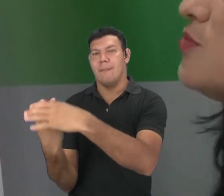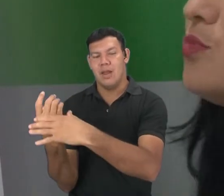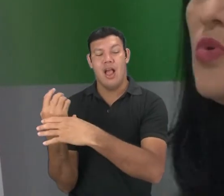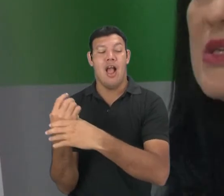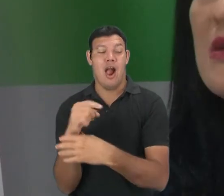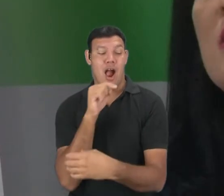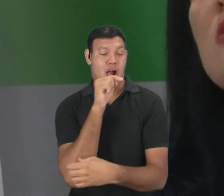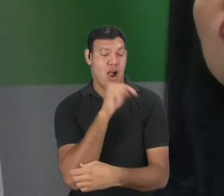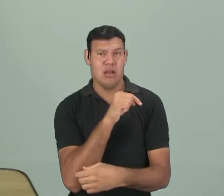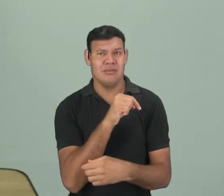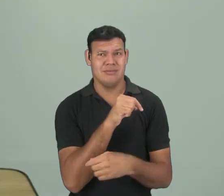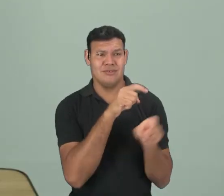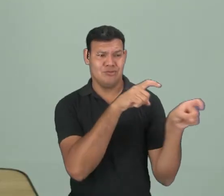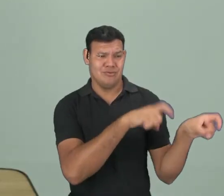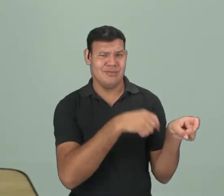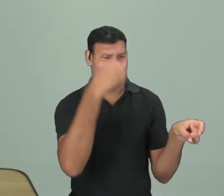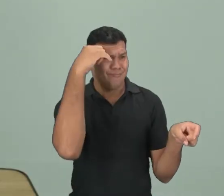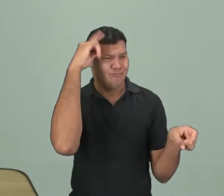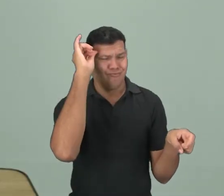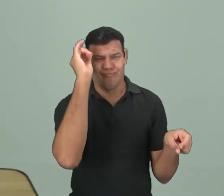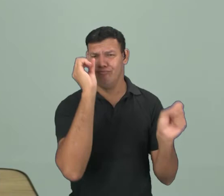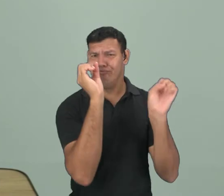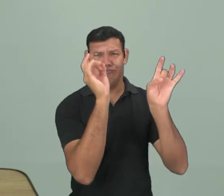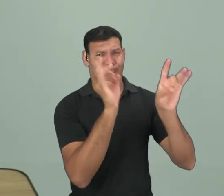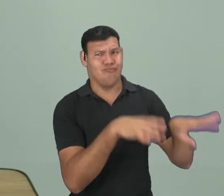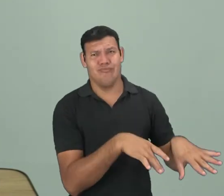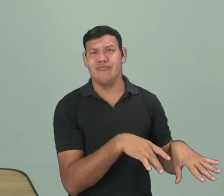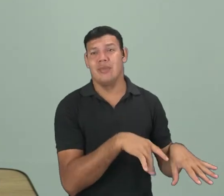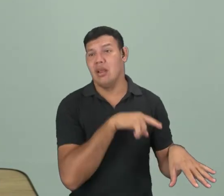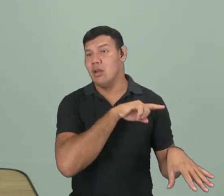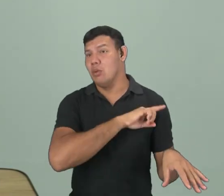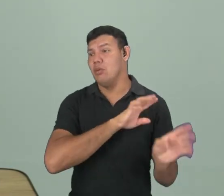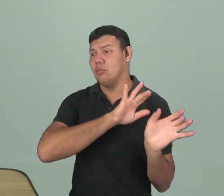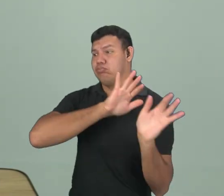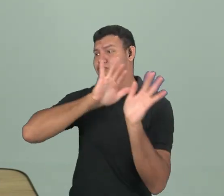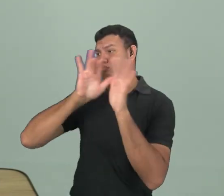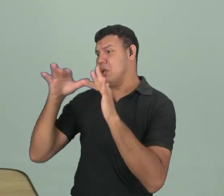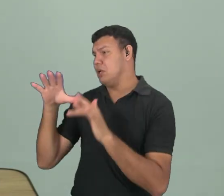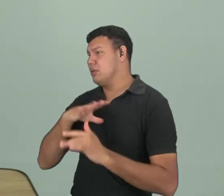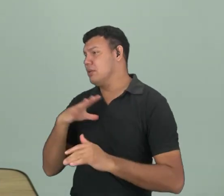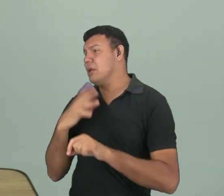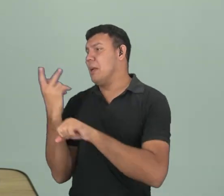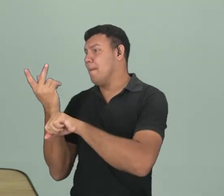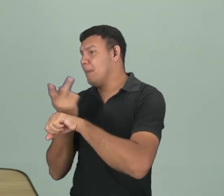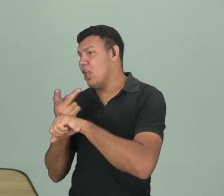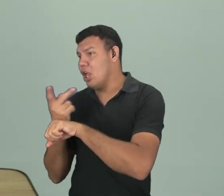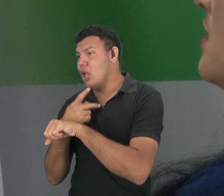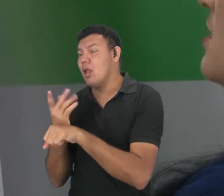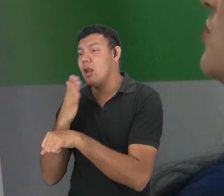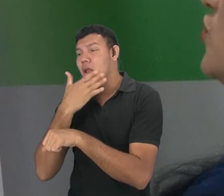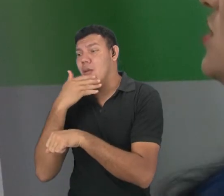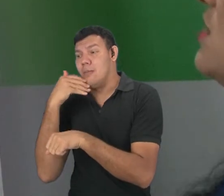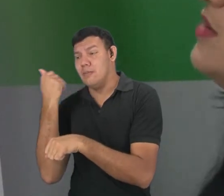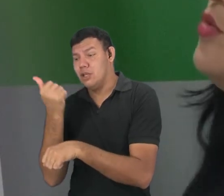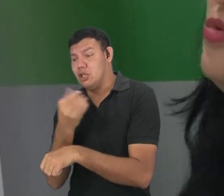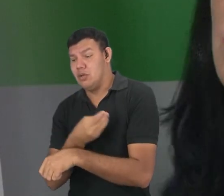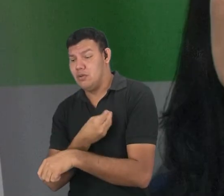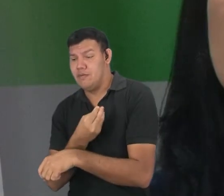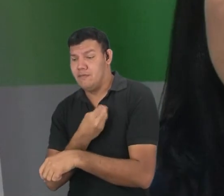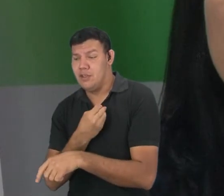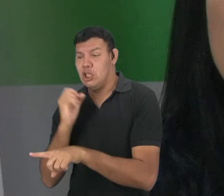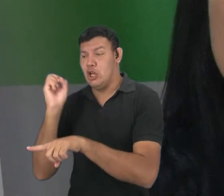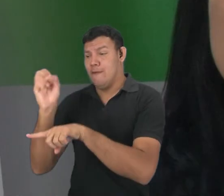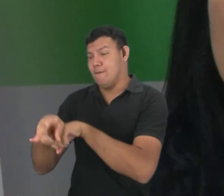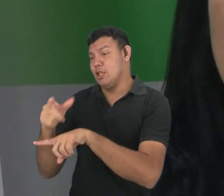vir para a cidade em busca de poder trabalhar, melhores empregos, melhores condições de vida. E aí teve o processo também de